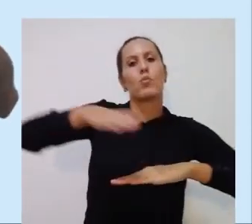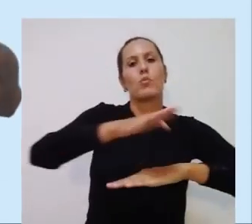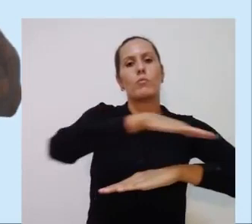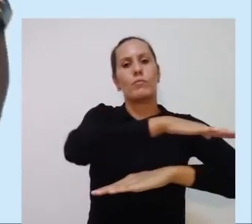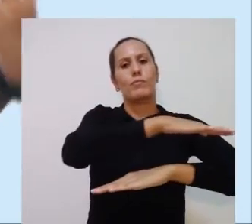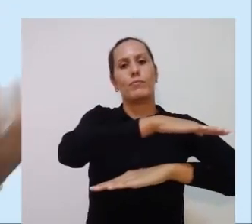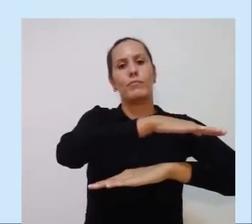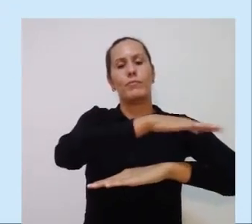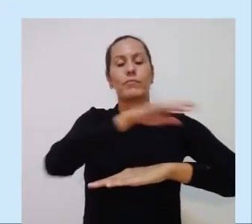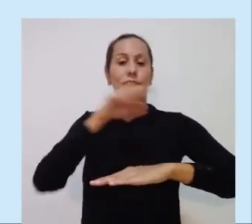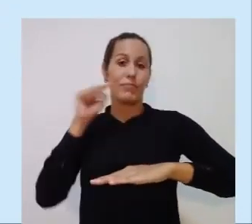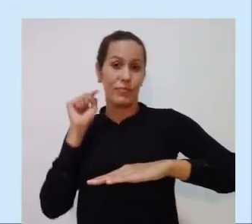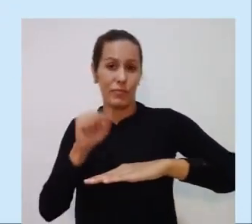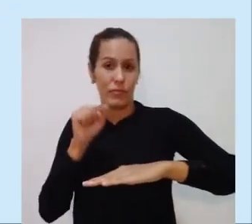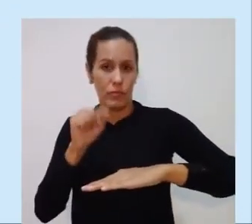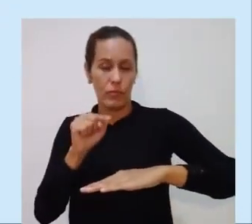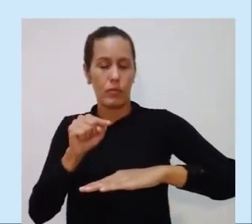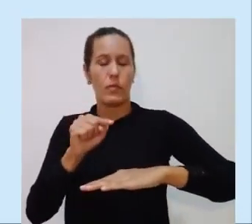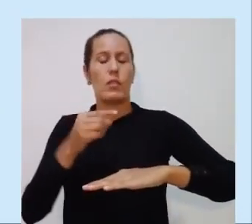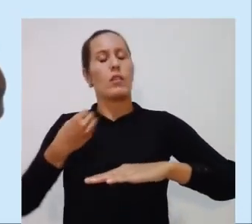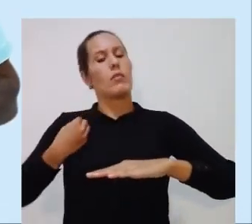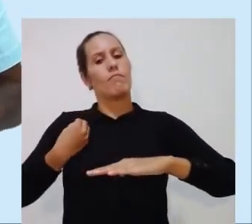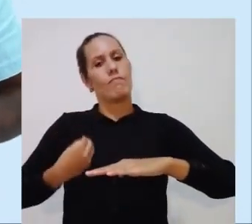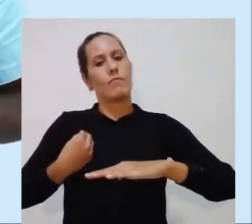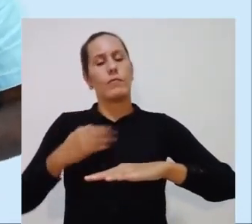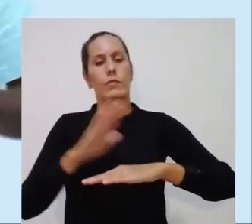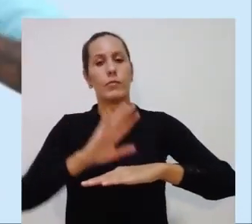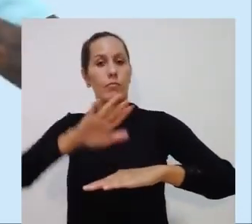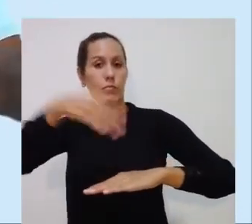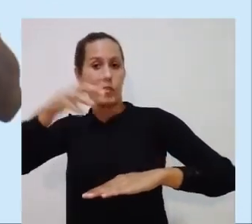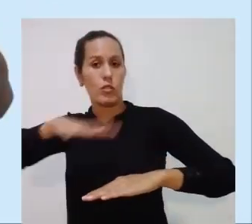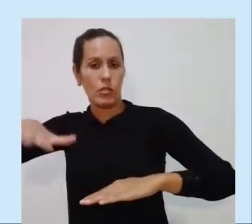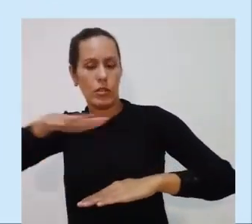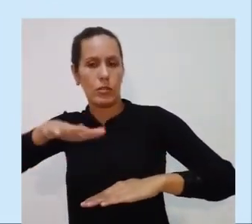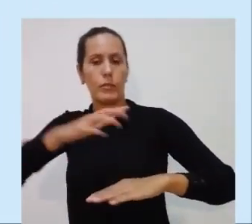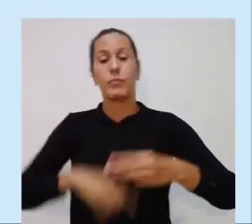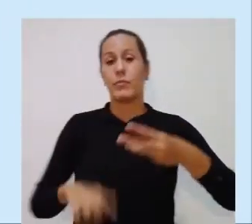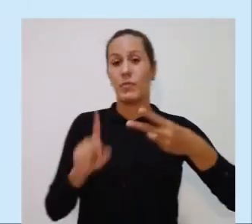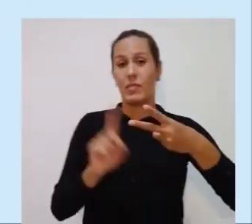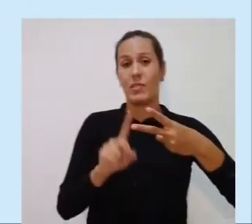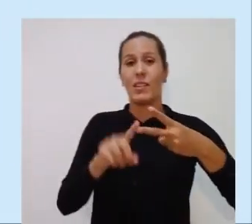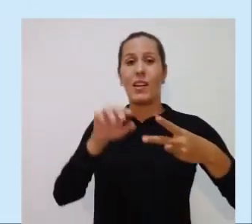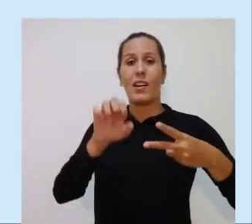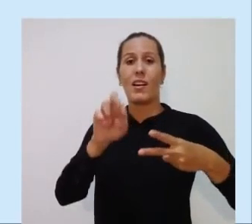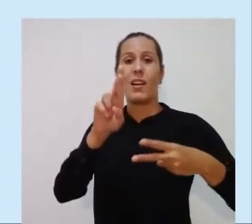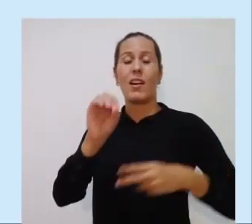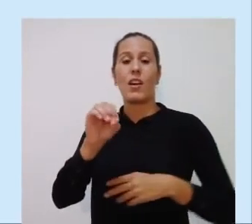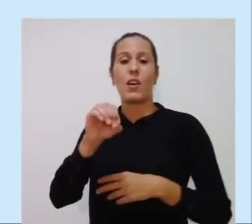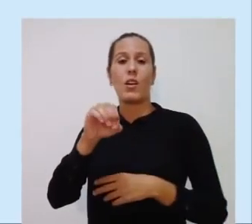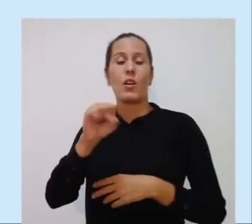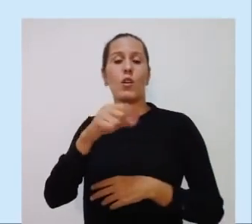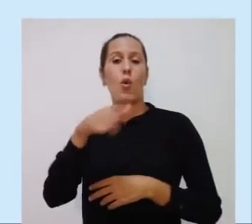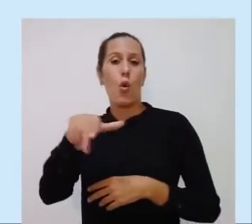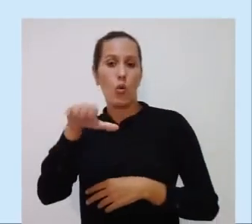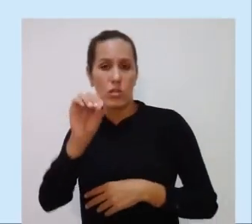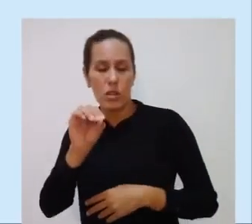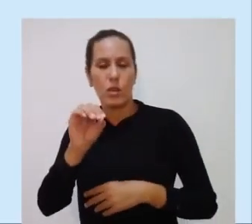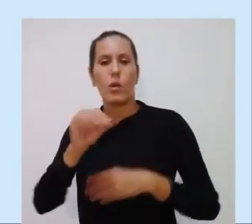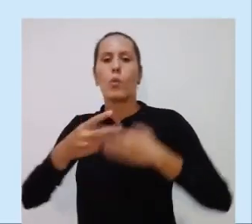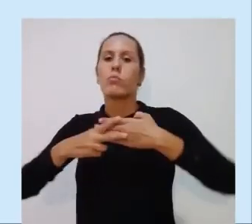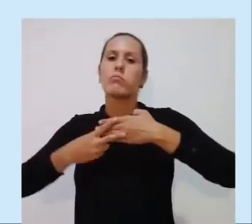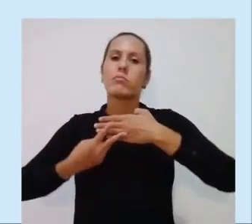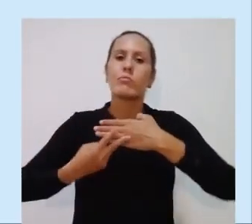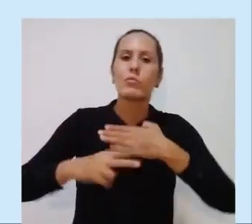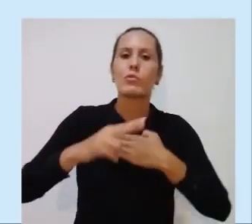intemperismo é o sofrimento das intempéries na parte externa. Tá? Já na erosão acontece os efeitos